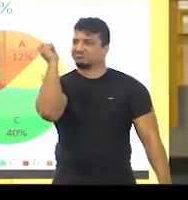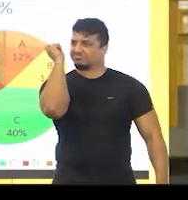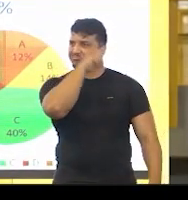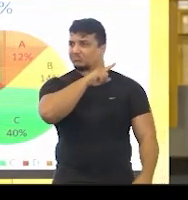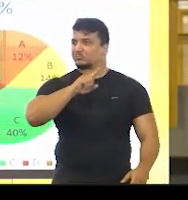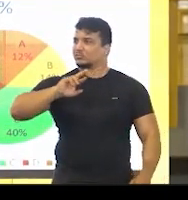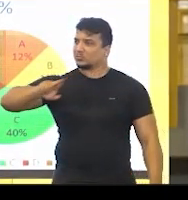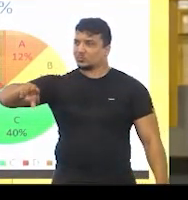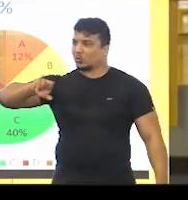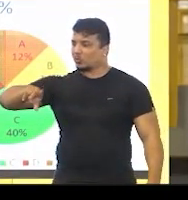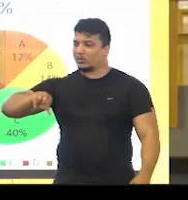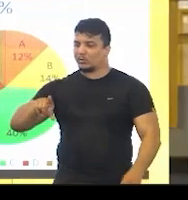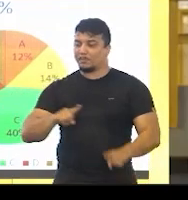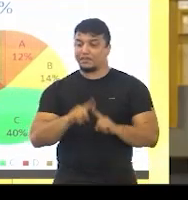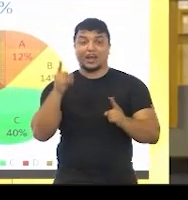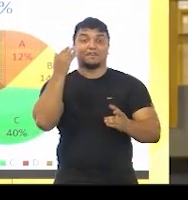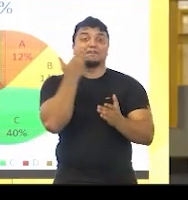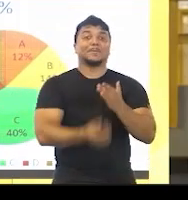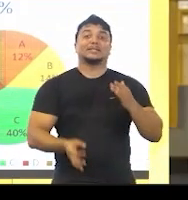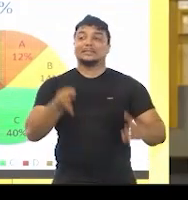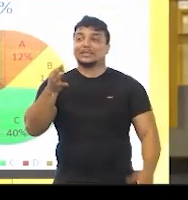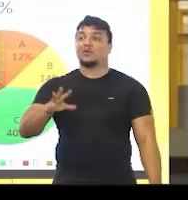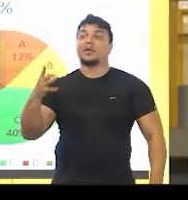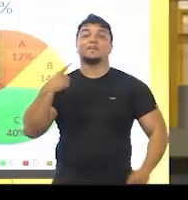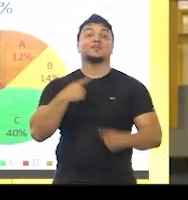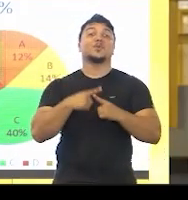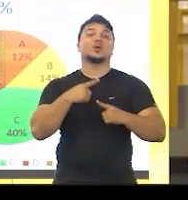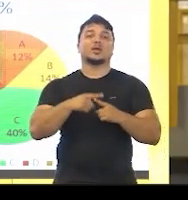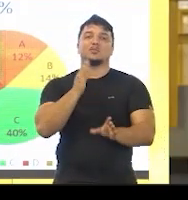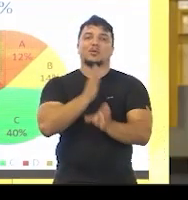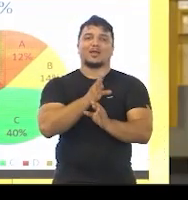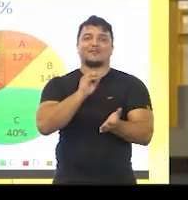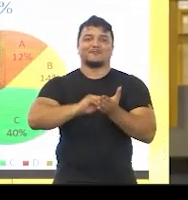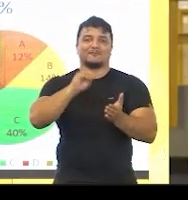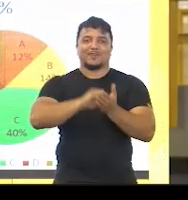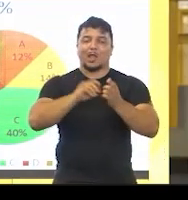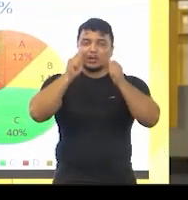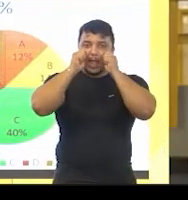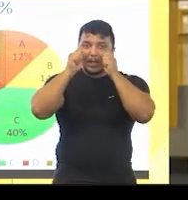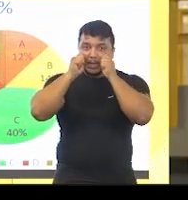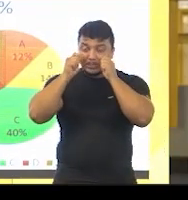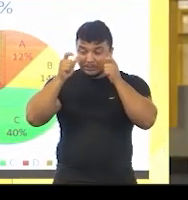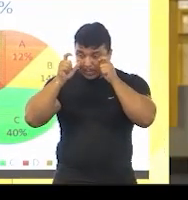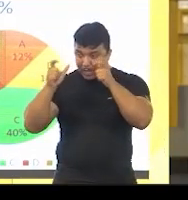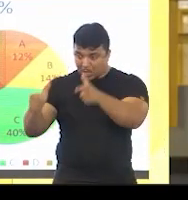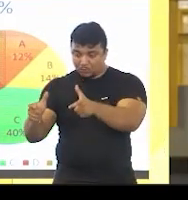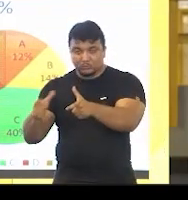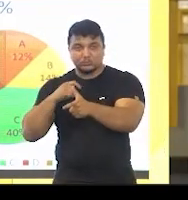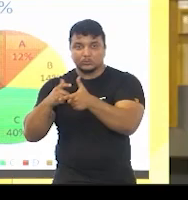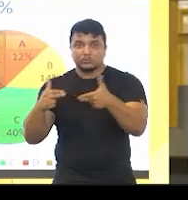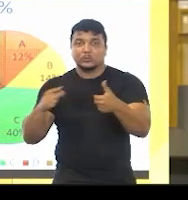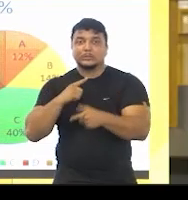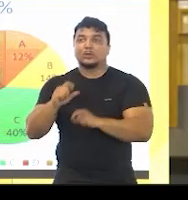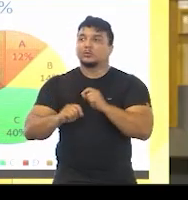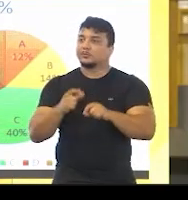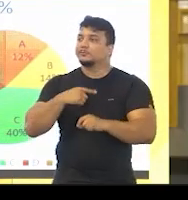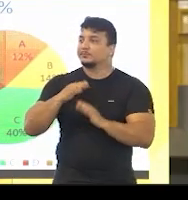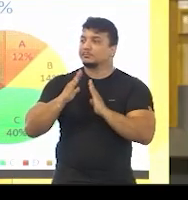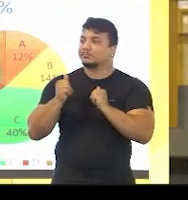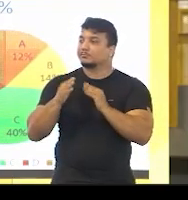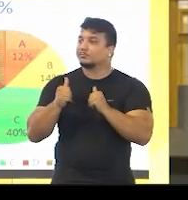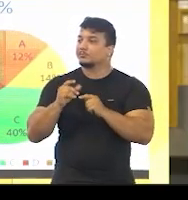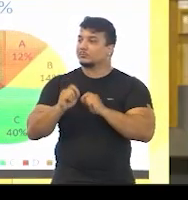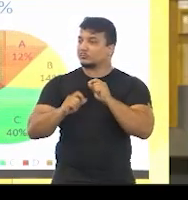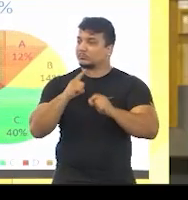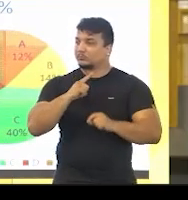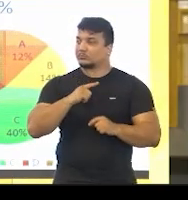difícil, mas você podia perder essa questão por falta de atenção ao que ela solicita de você.